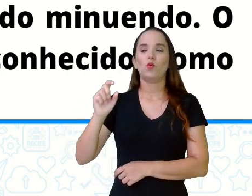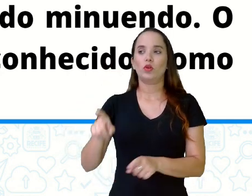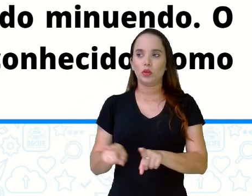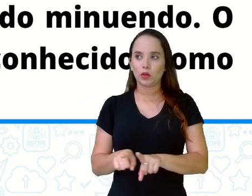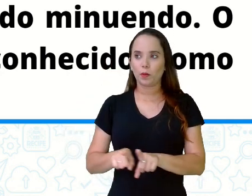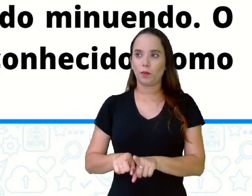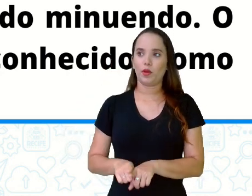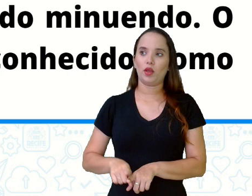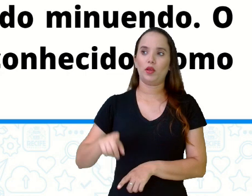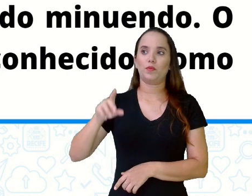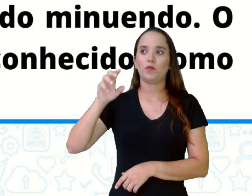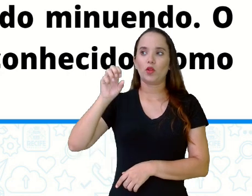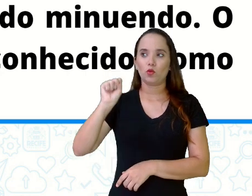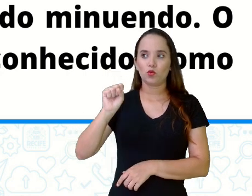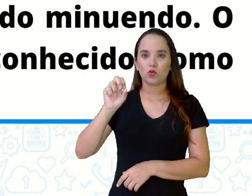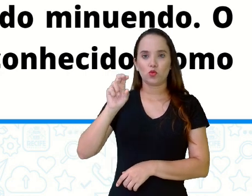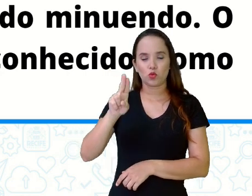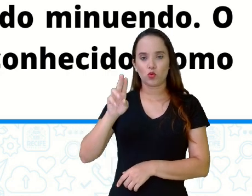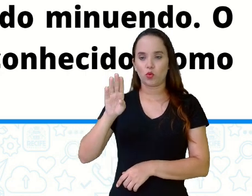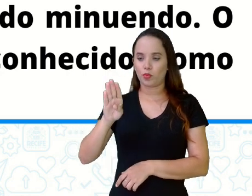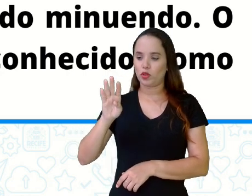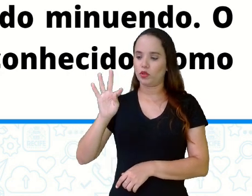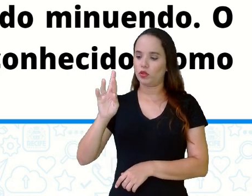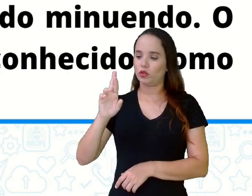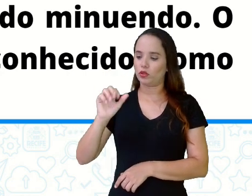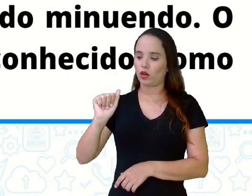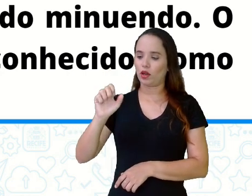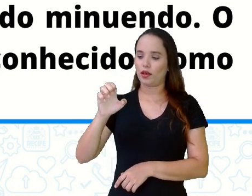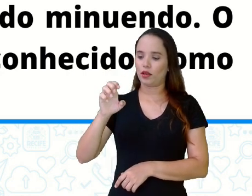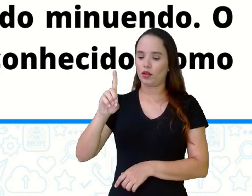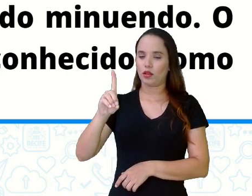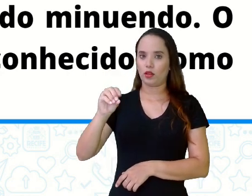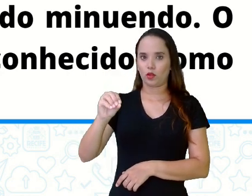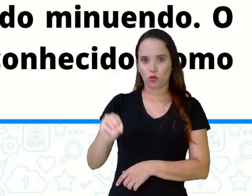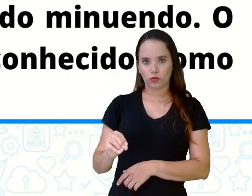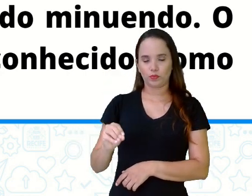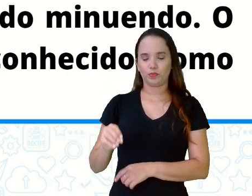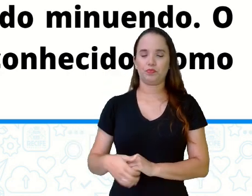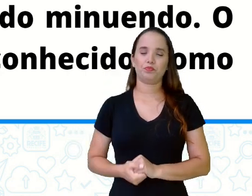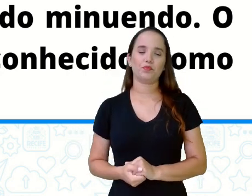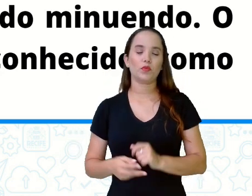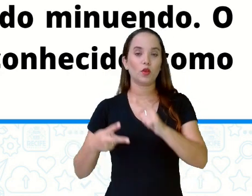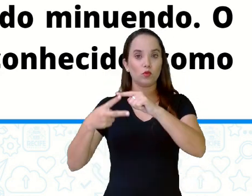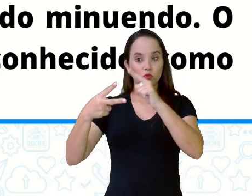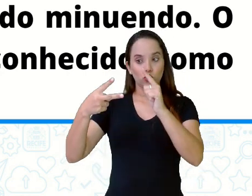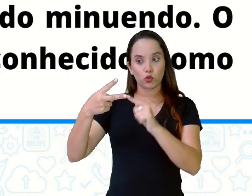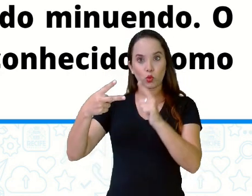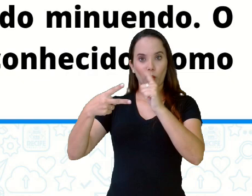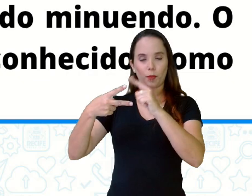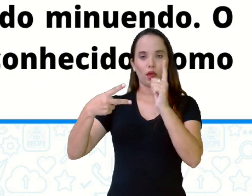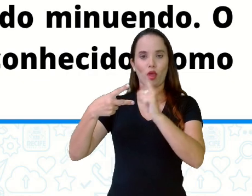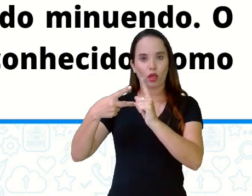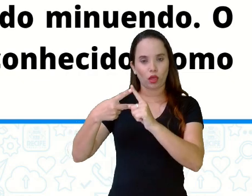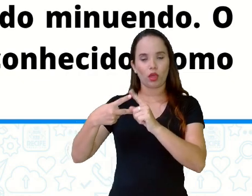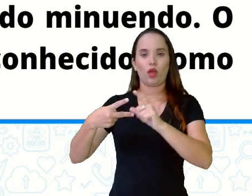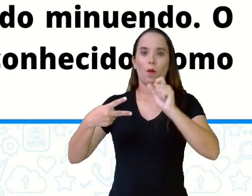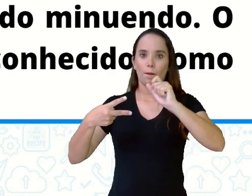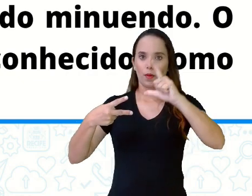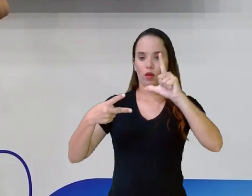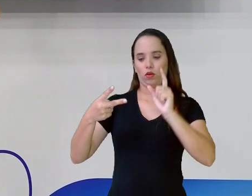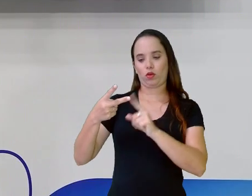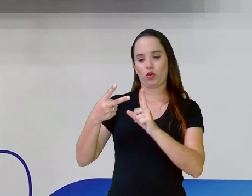a quantidade retirada do minuendo. O resultado da subtração é conhecido como